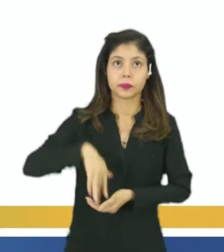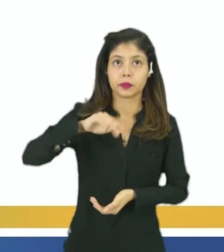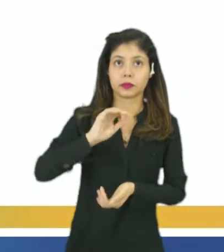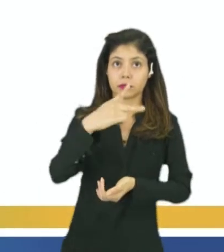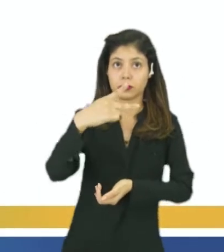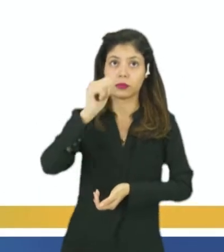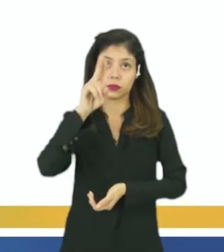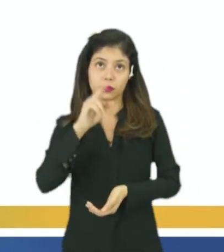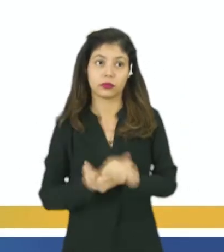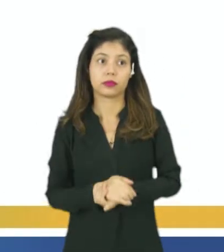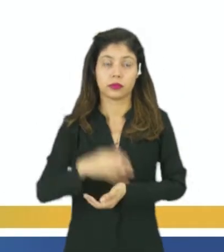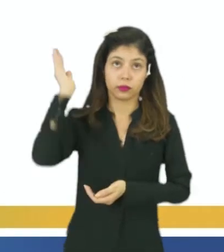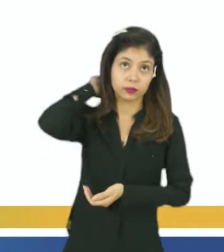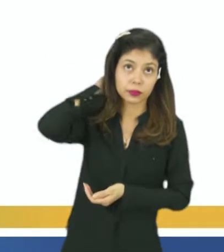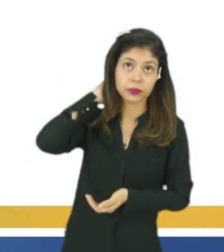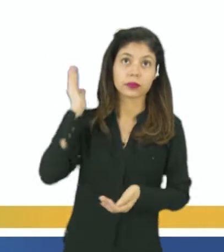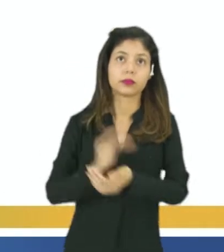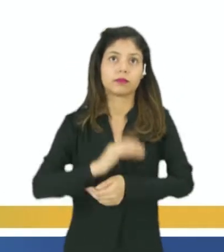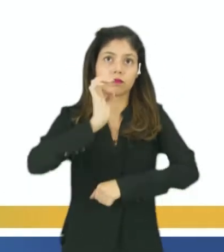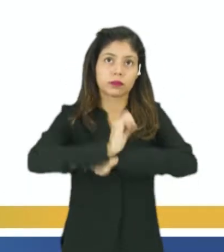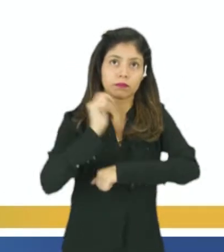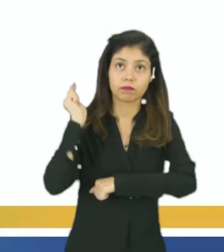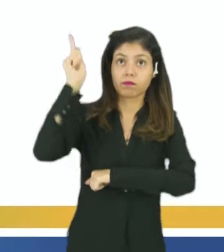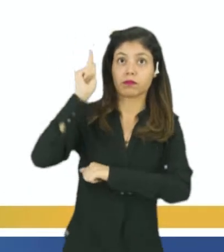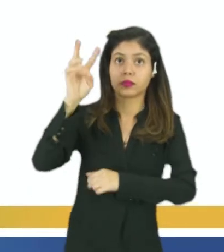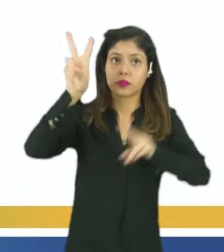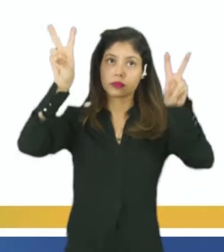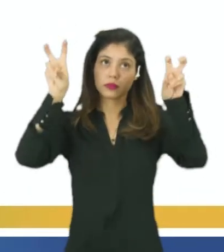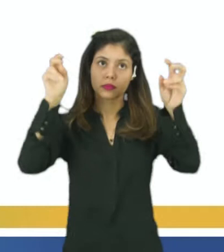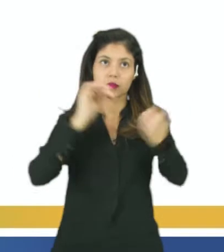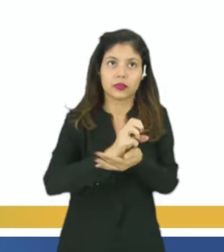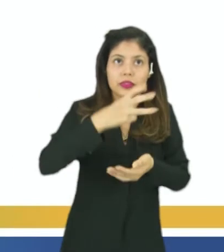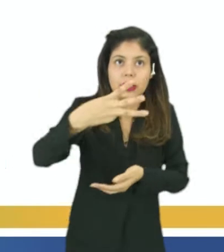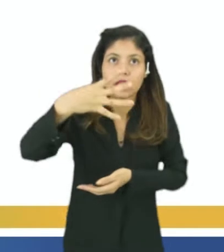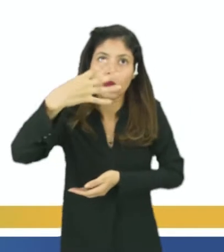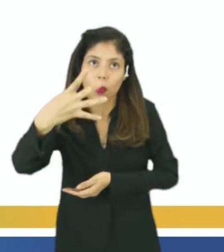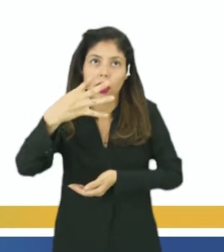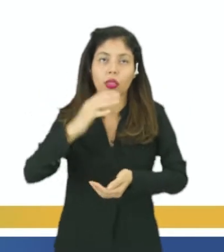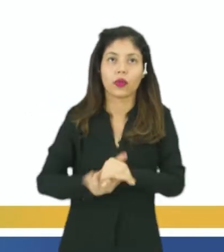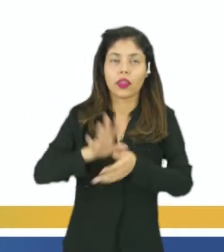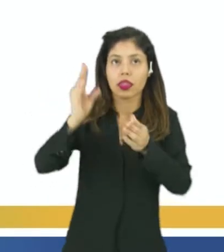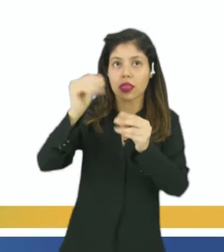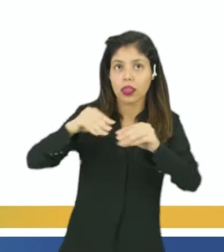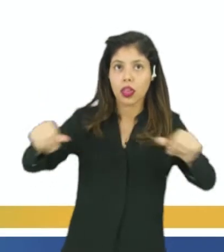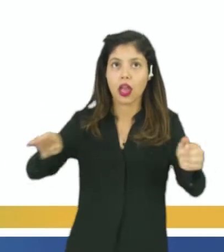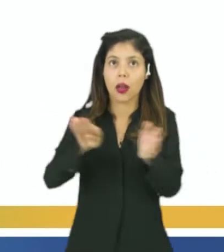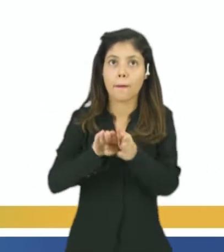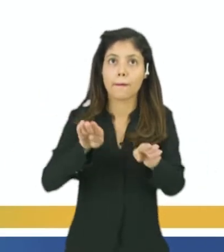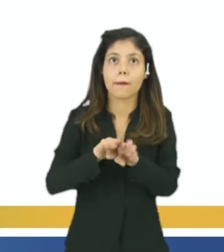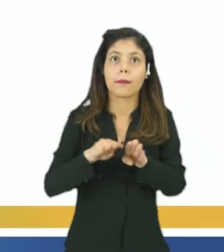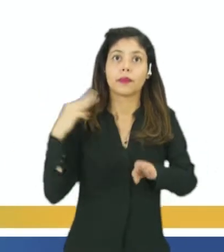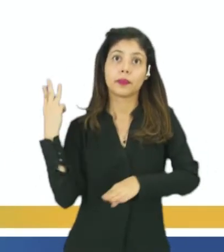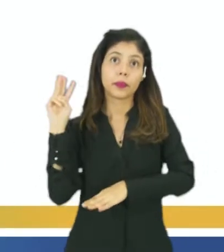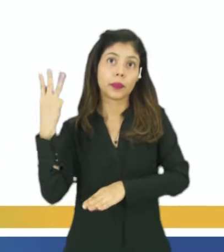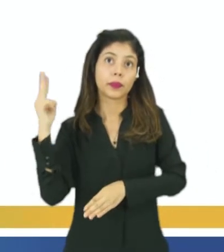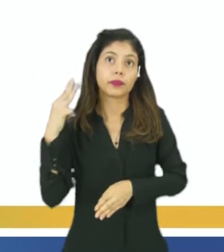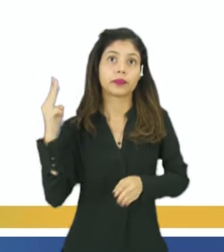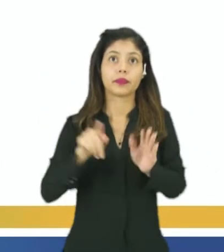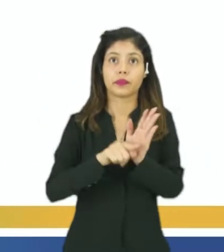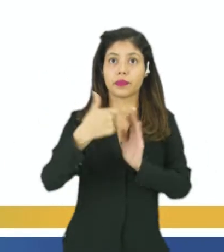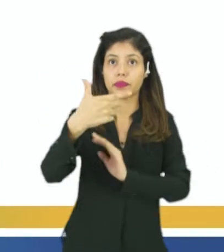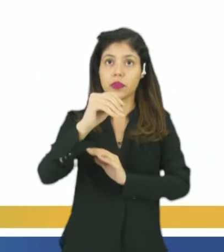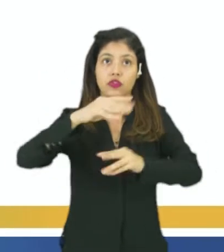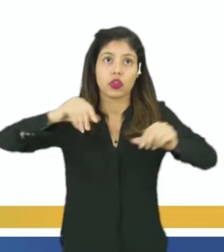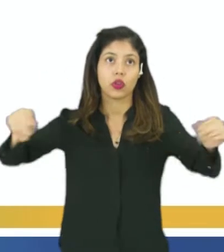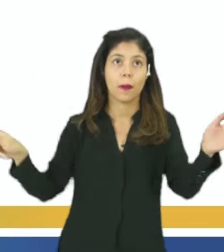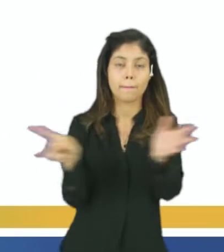Pará é o estado campeão em titulações. Lá são 34 as terras de quilombo tituladas. No Maranhão, 20 territórios já